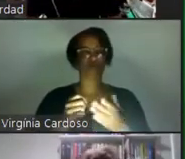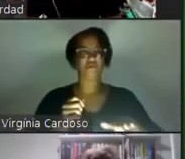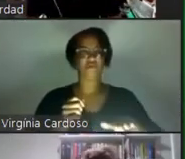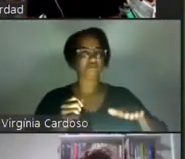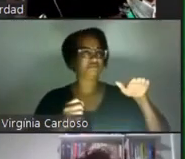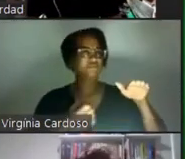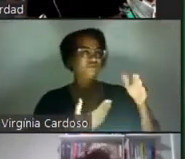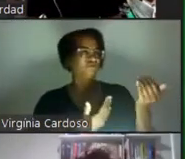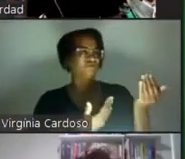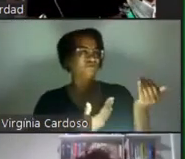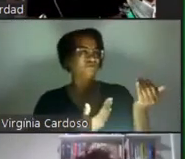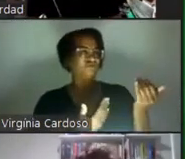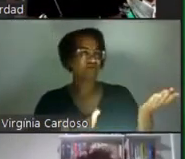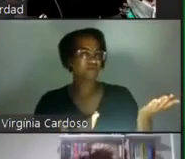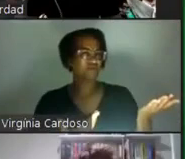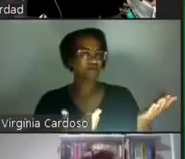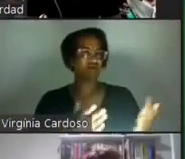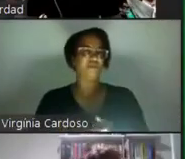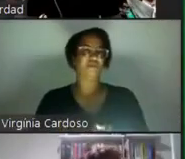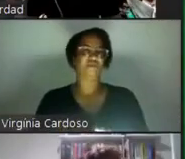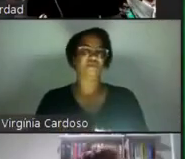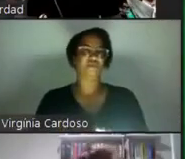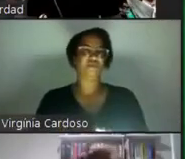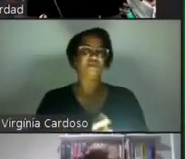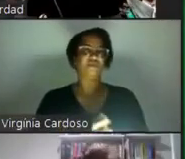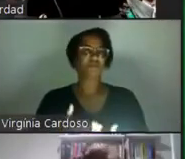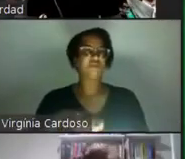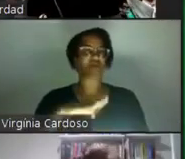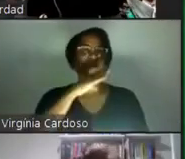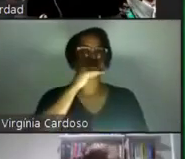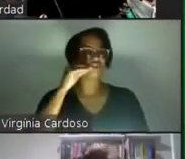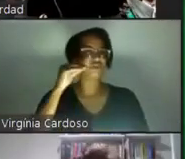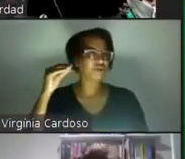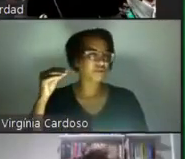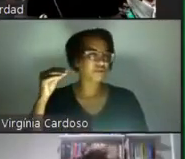muito ainda na adolescência,